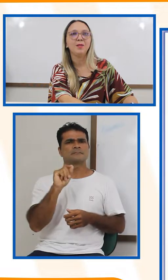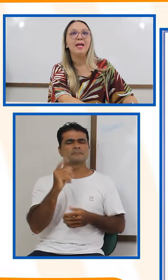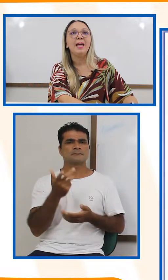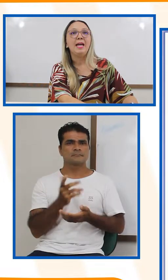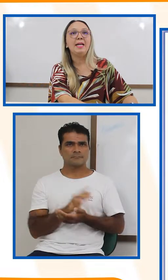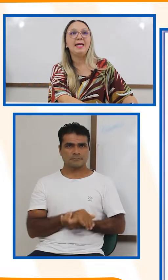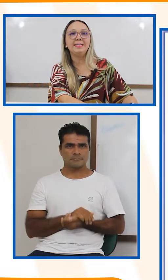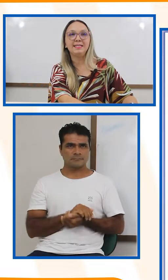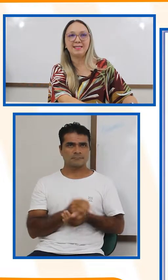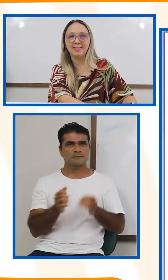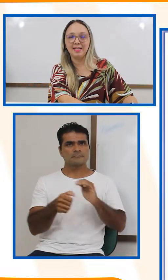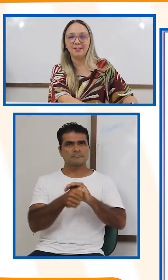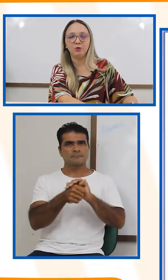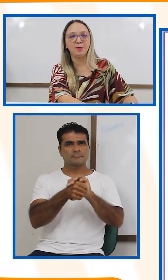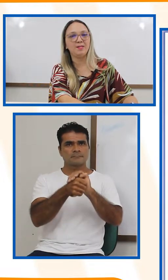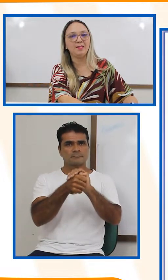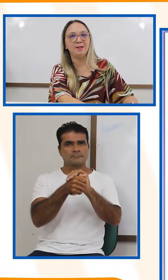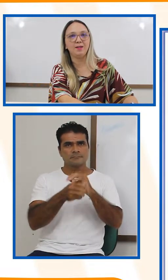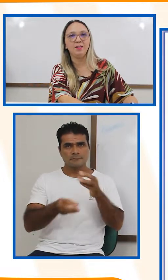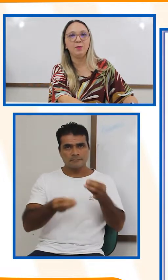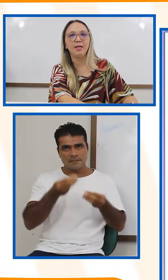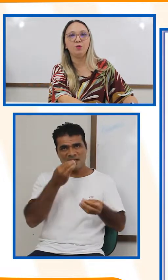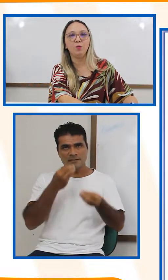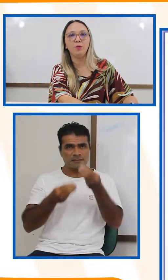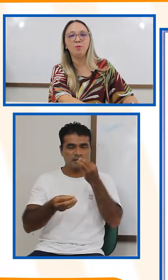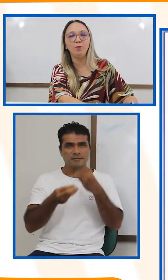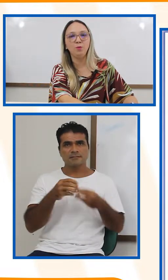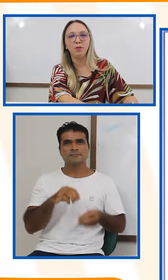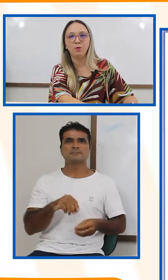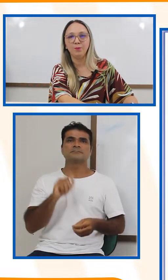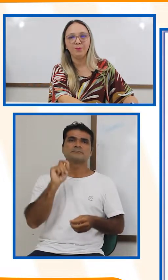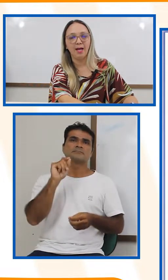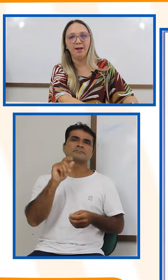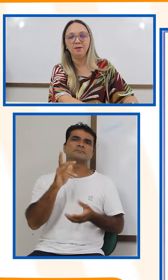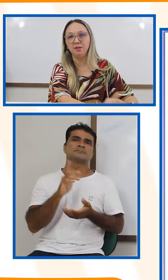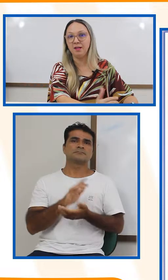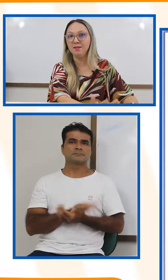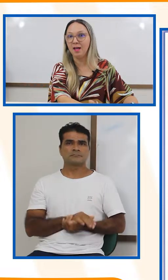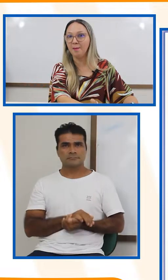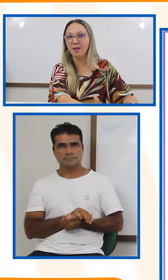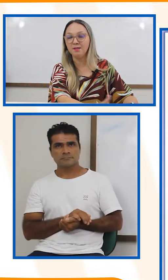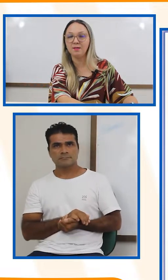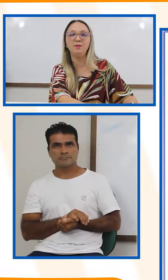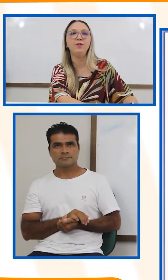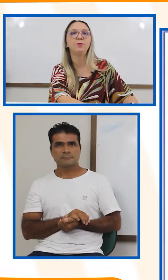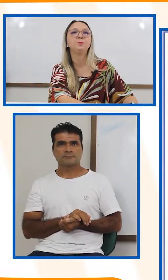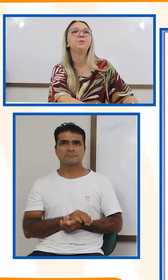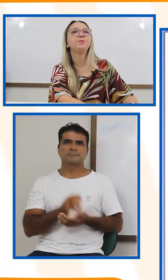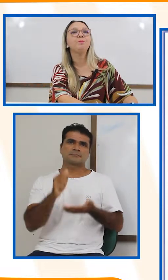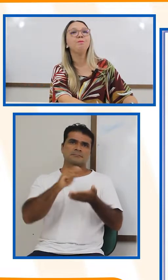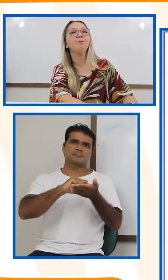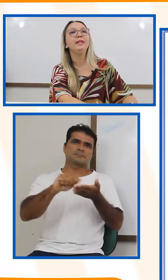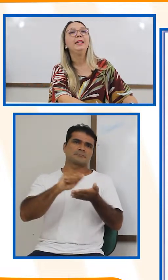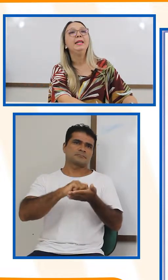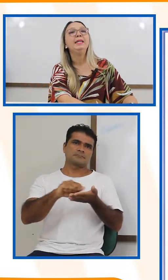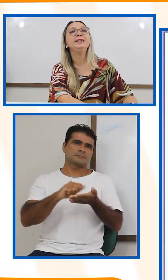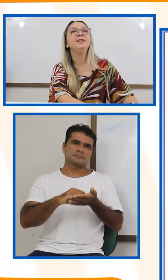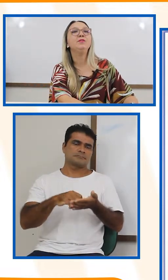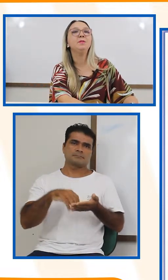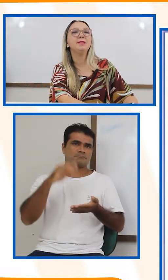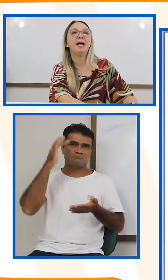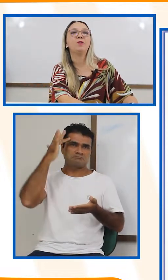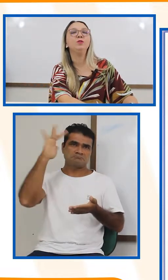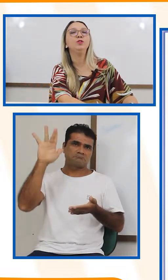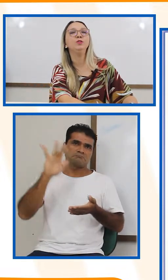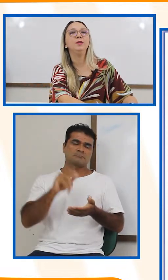jabuti? Esse texto, esse trava-língua, ele é do domínio público, tá? Ninguém sabe quem escreveu.